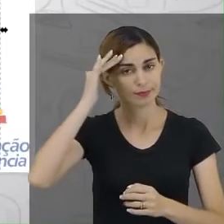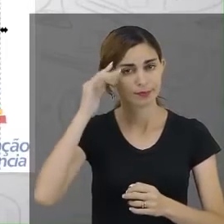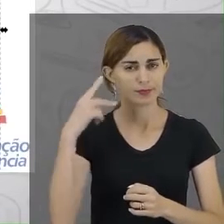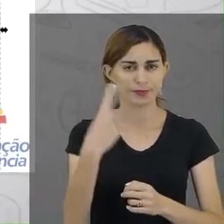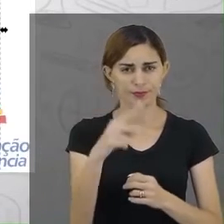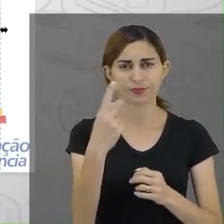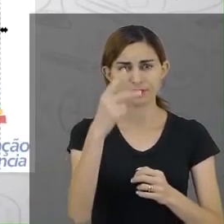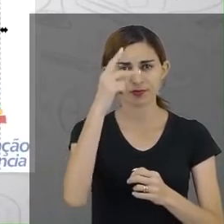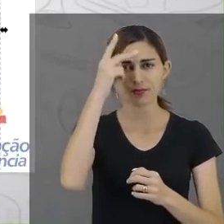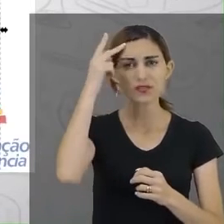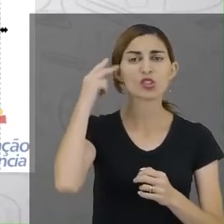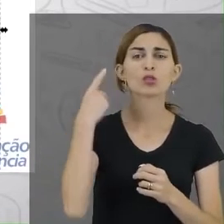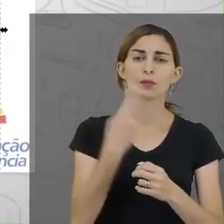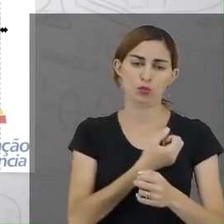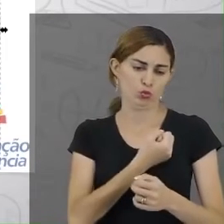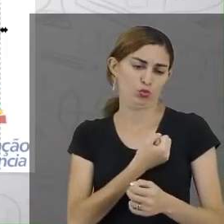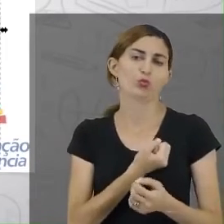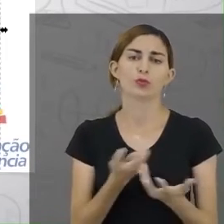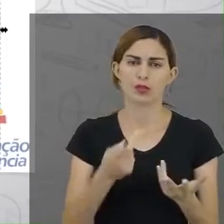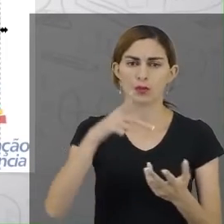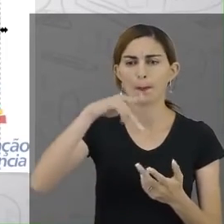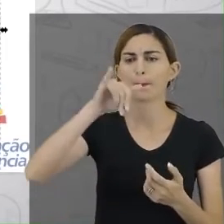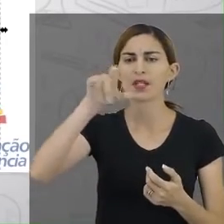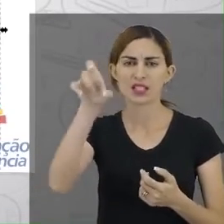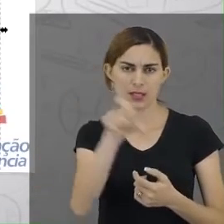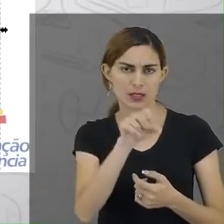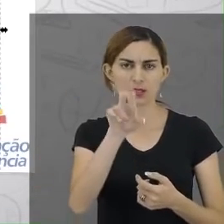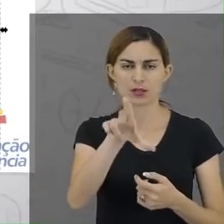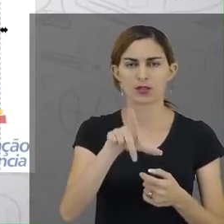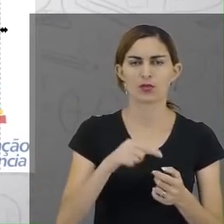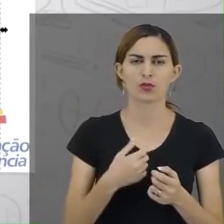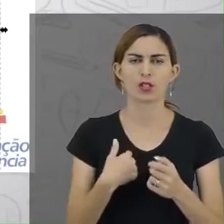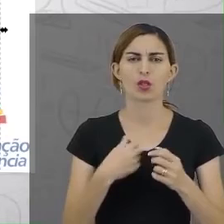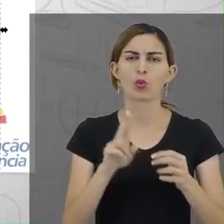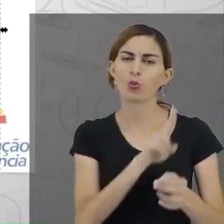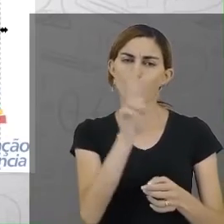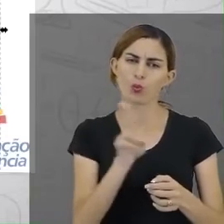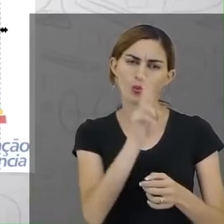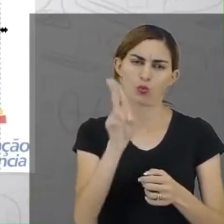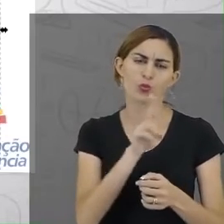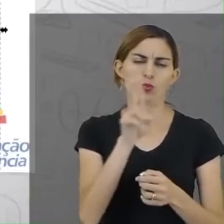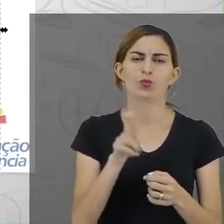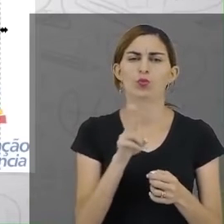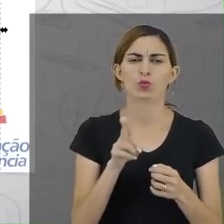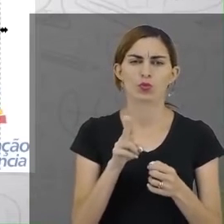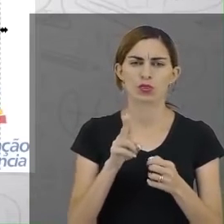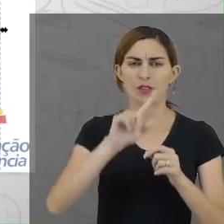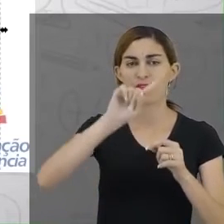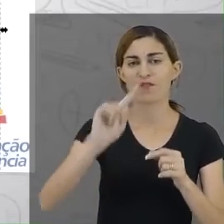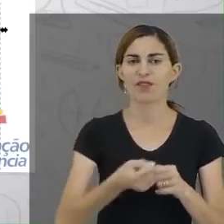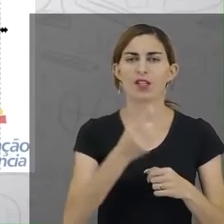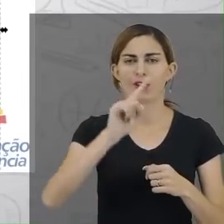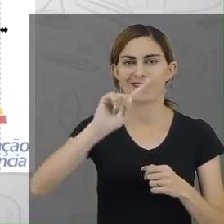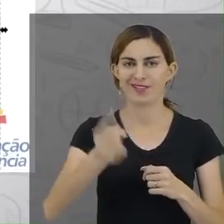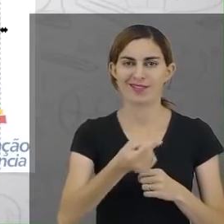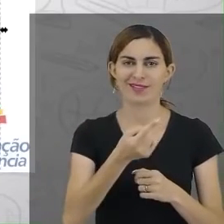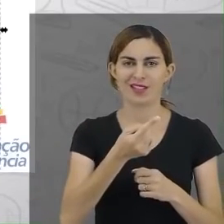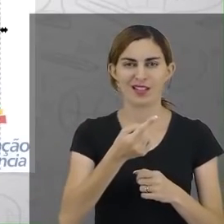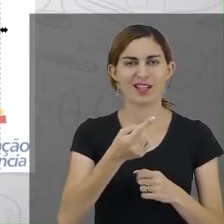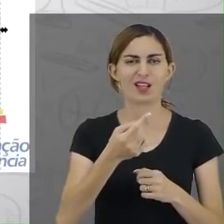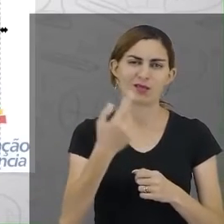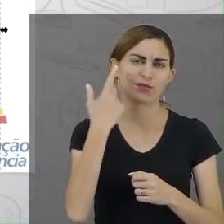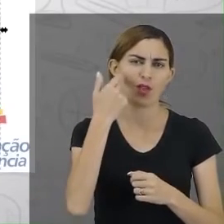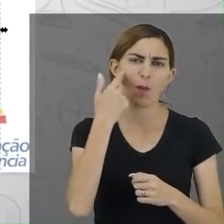Entenda que esses valores em pixel no Inkscape eles utilizam uma vírgula.